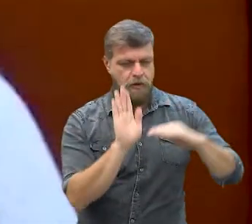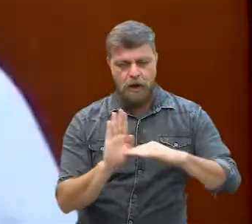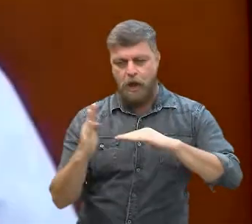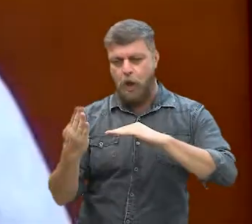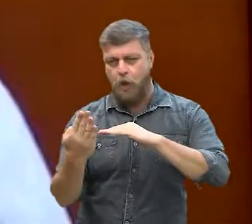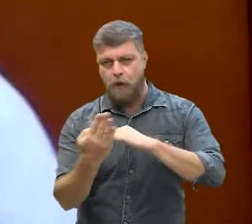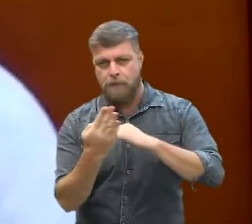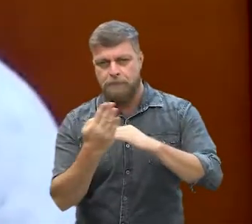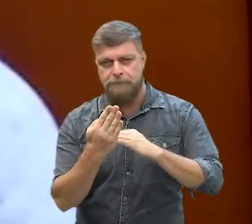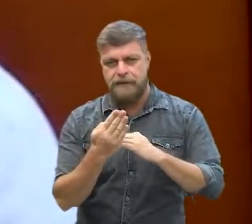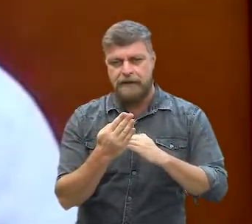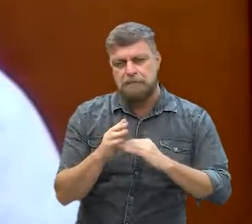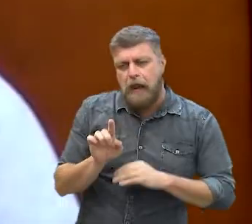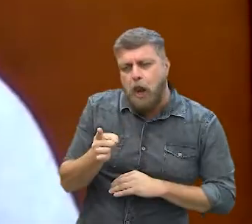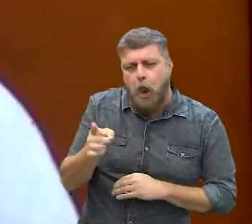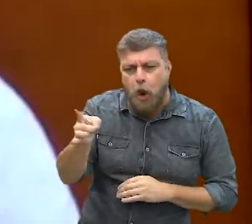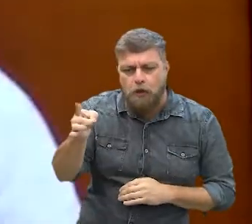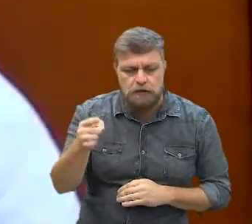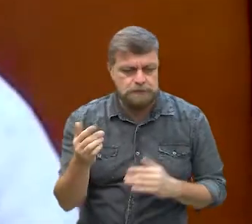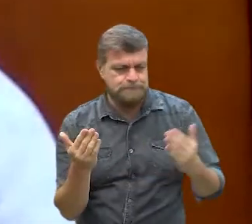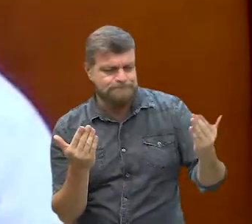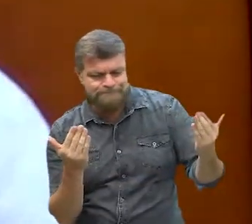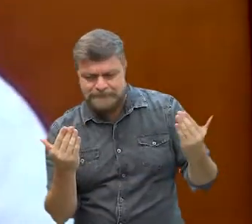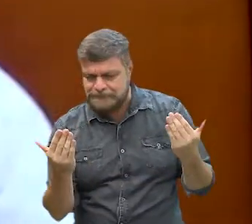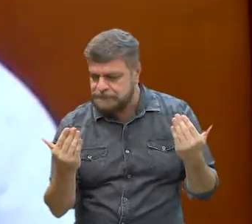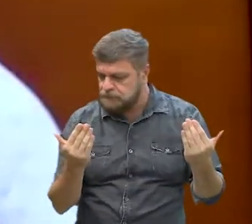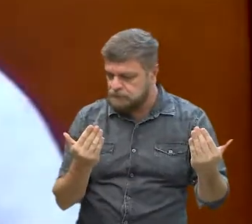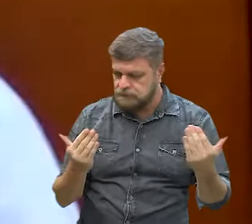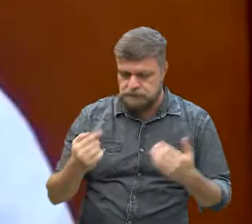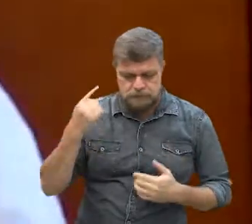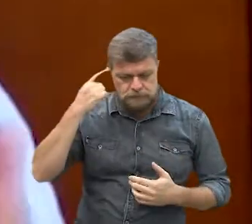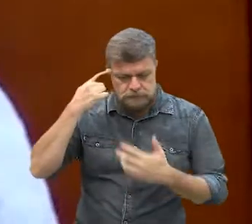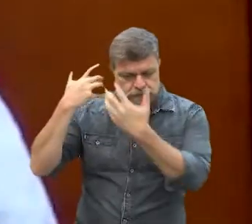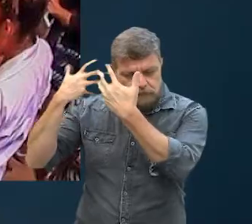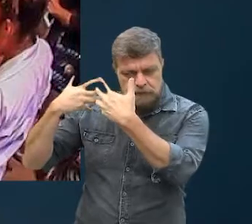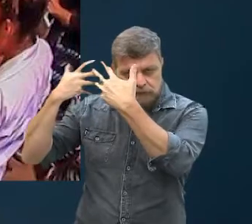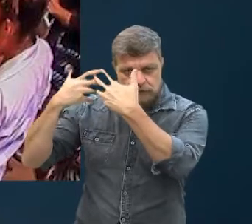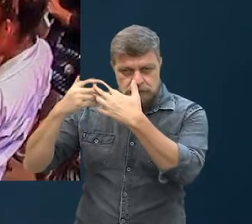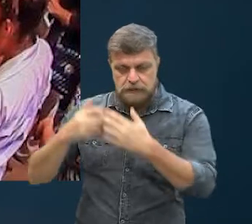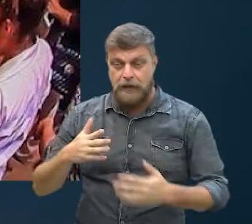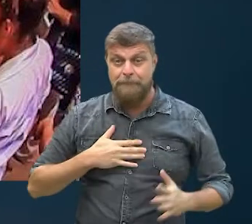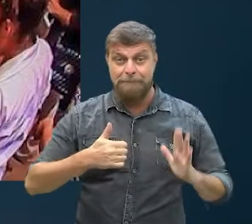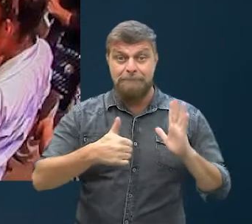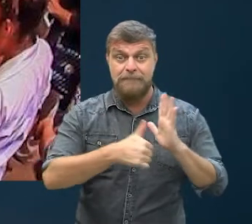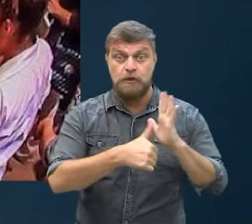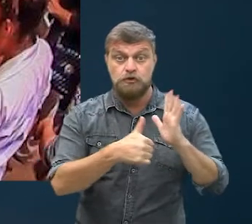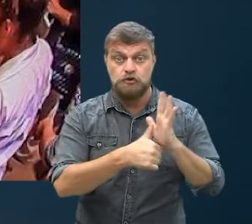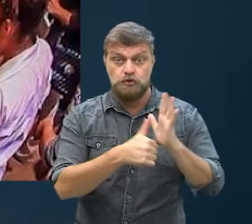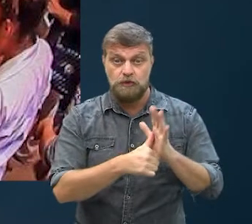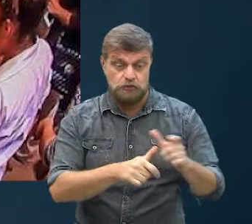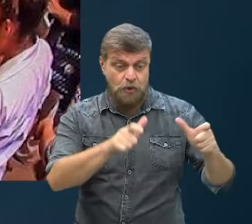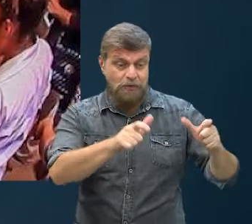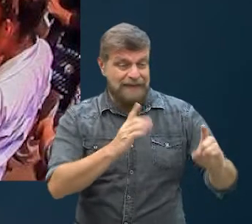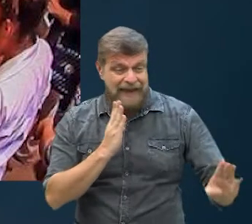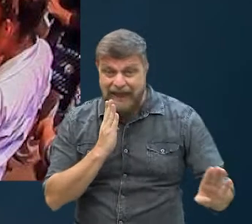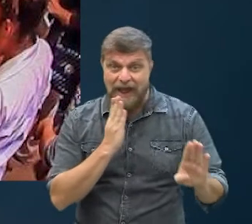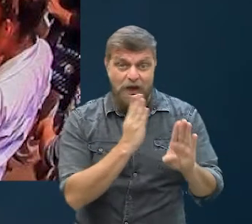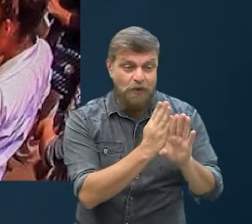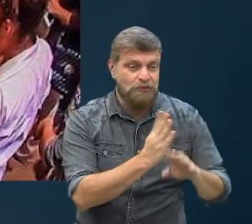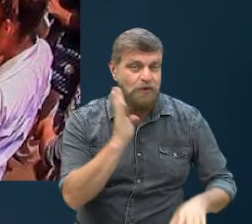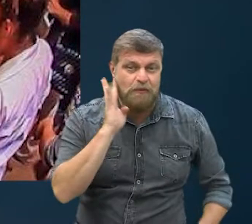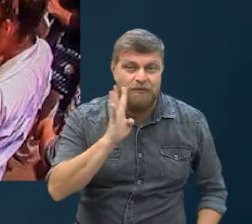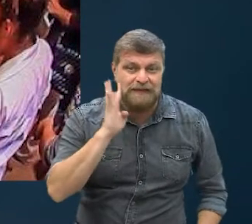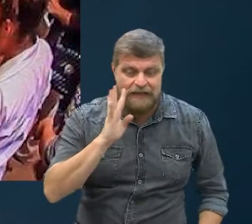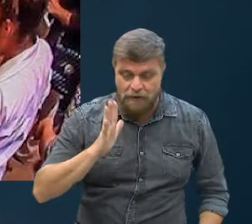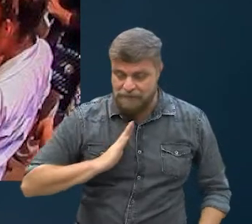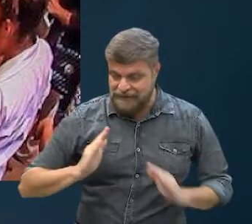mais periférico. Então a gente começou a pensar nisso, encontramos ali, meu sócio, no caso, né, encontrou um espaço muito bacana